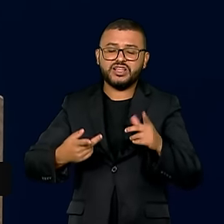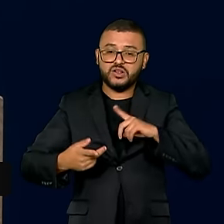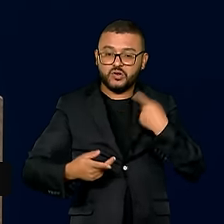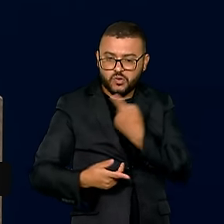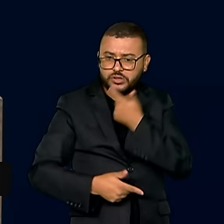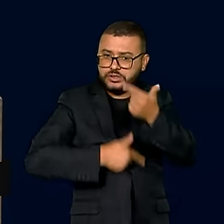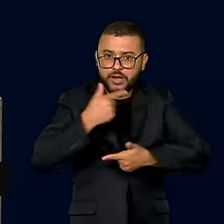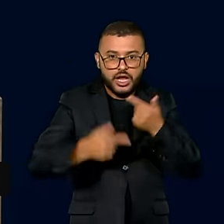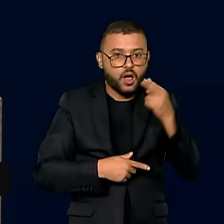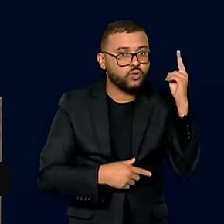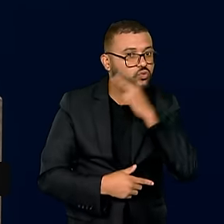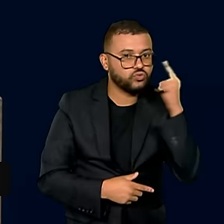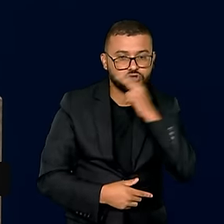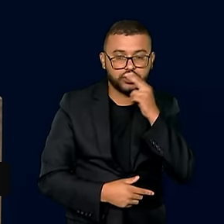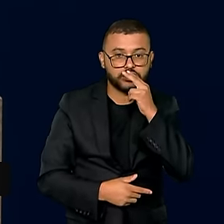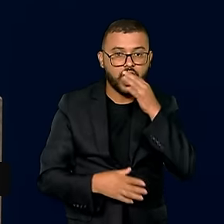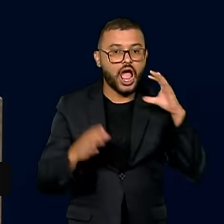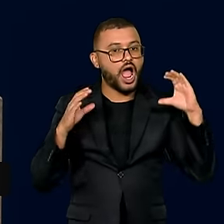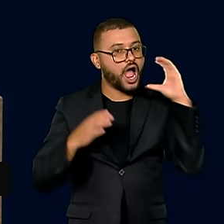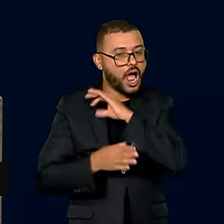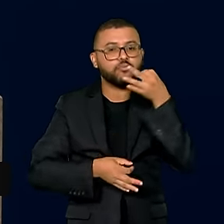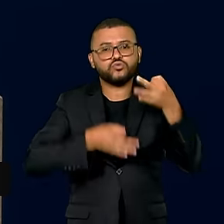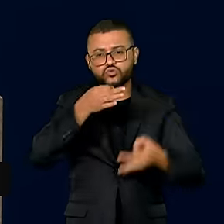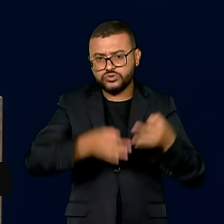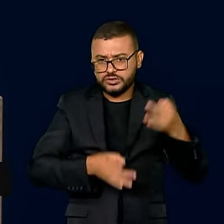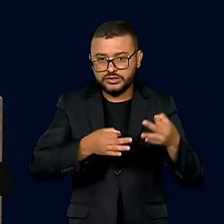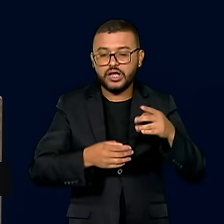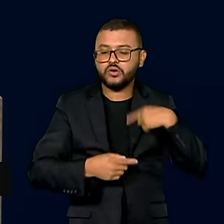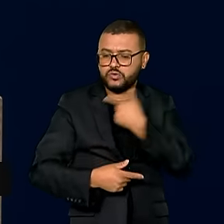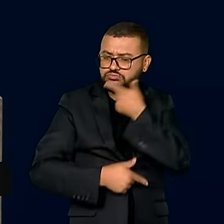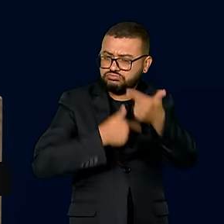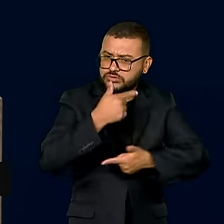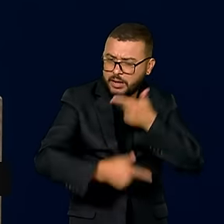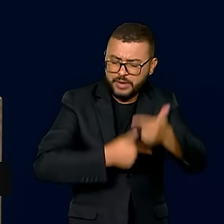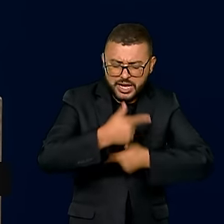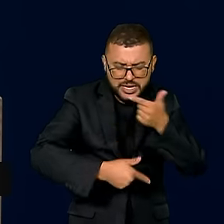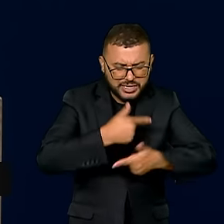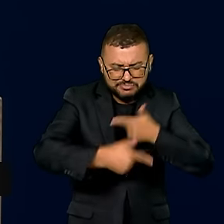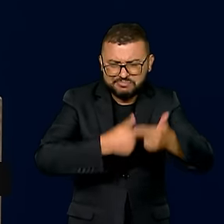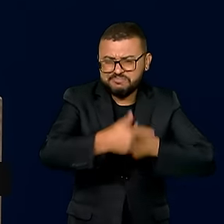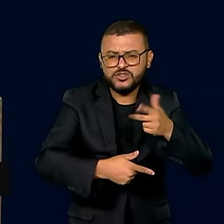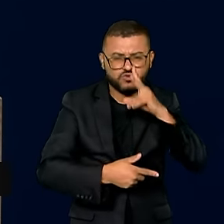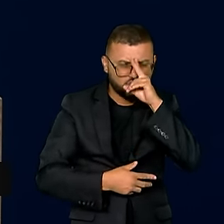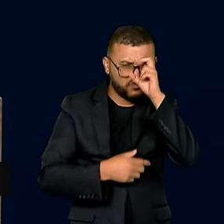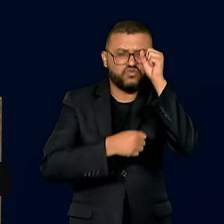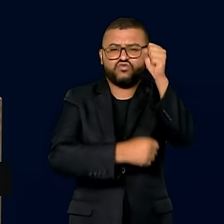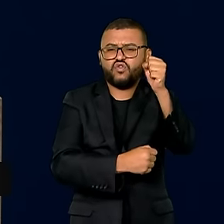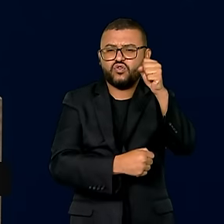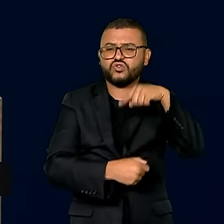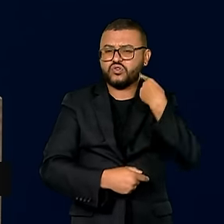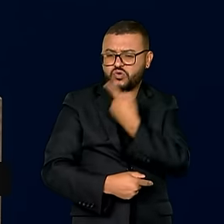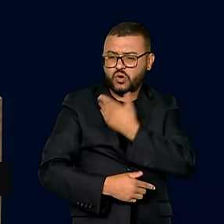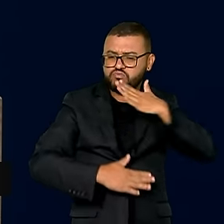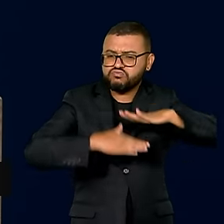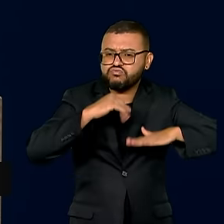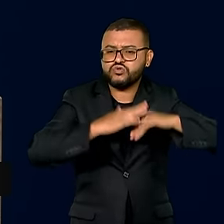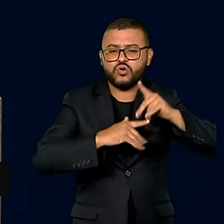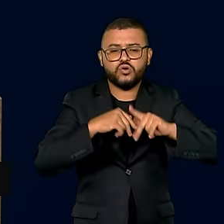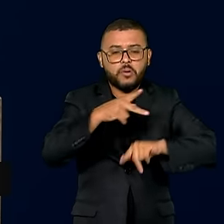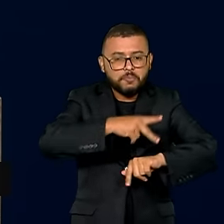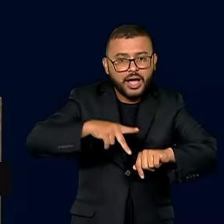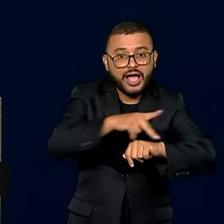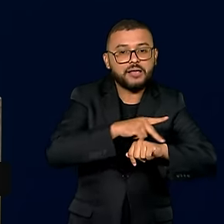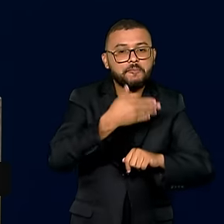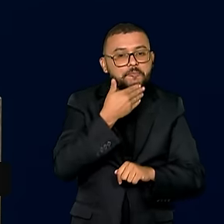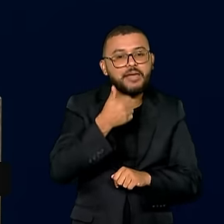forma urgente e justa. Vamos trabalhar de forma construtiva com todos os países para